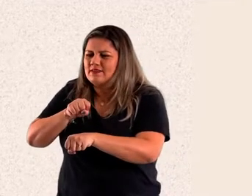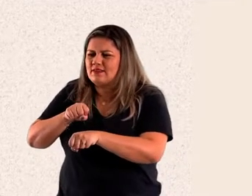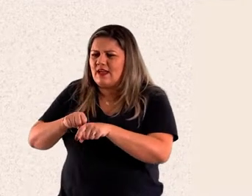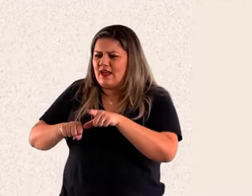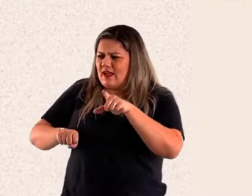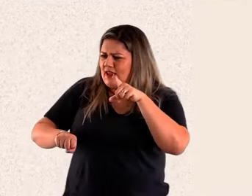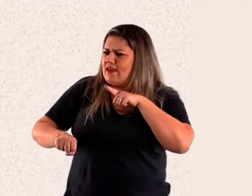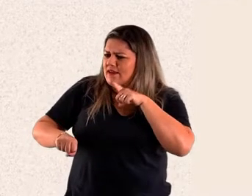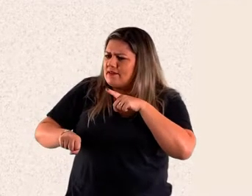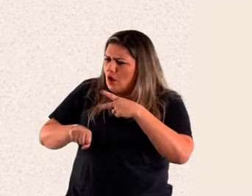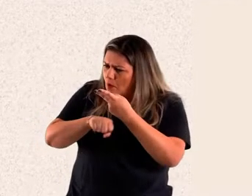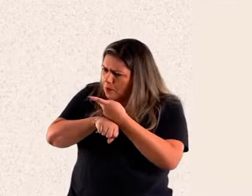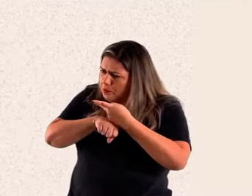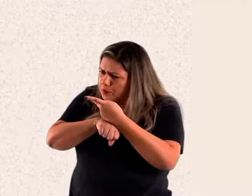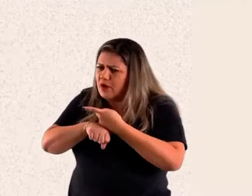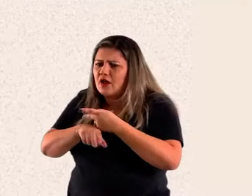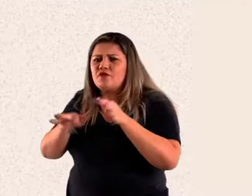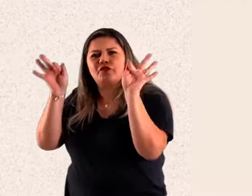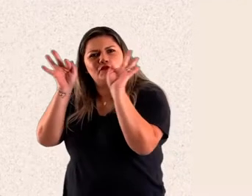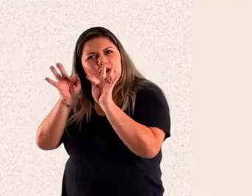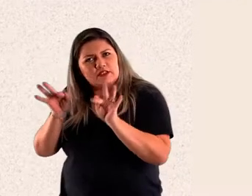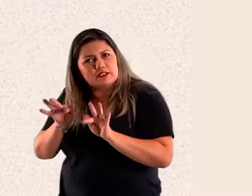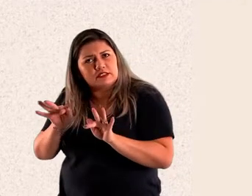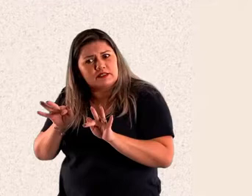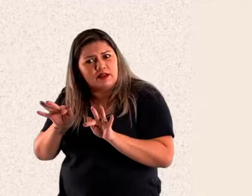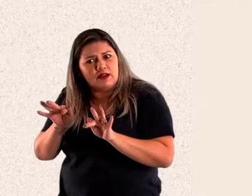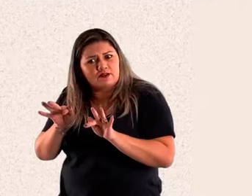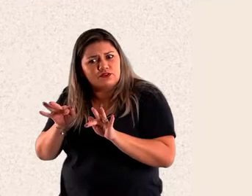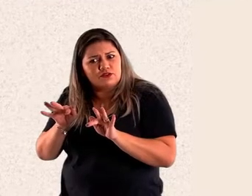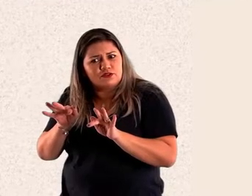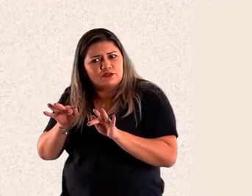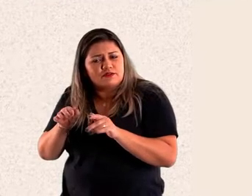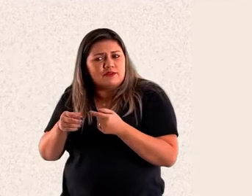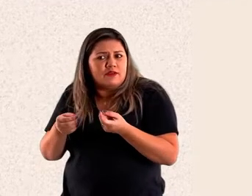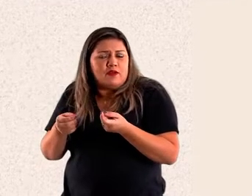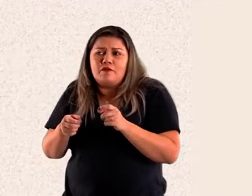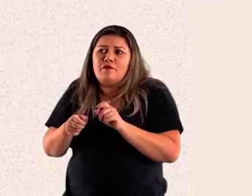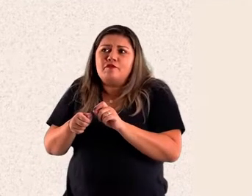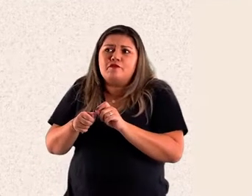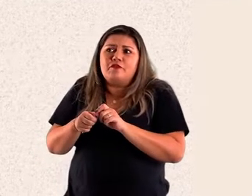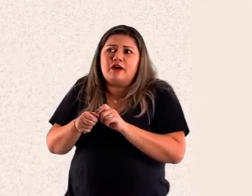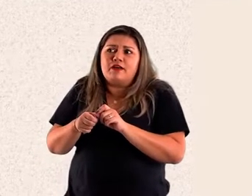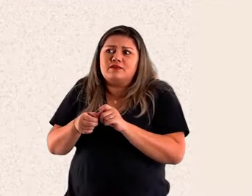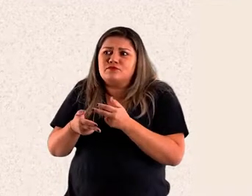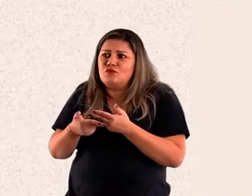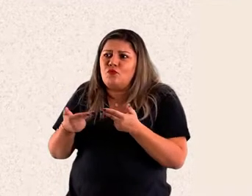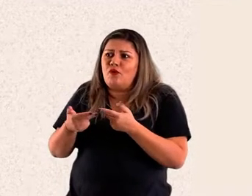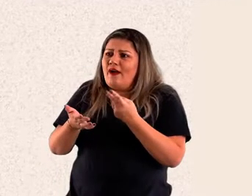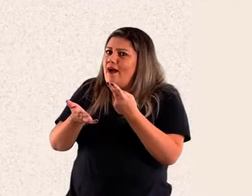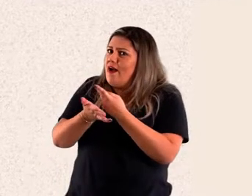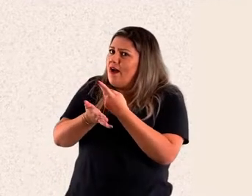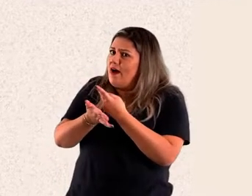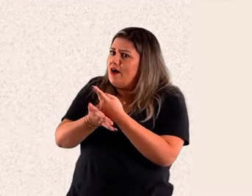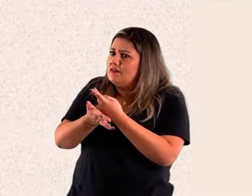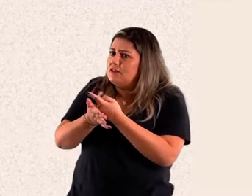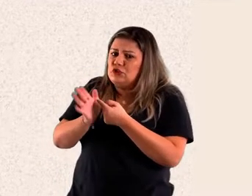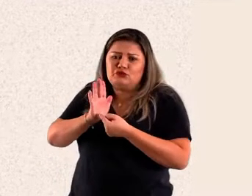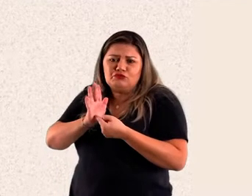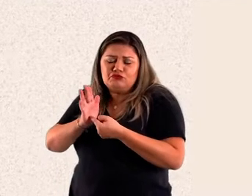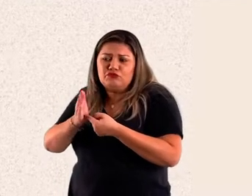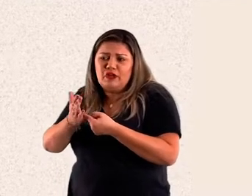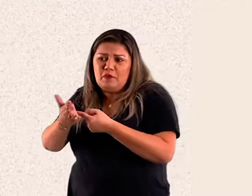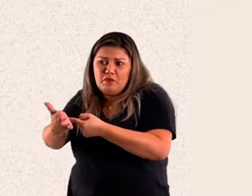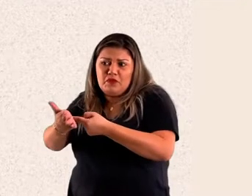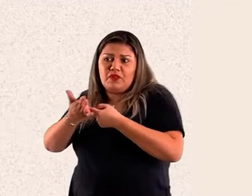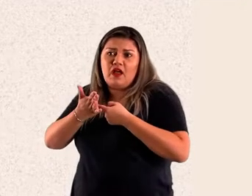felicidade ainda que ela faça isso Por meios que não vá trazer essa felicidade que não vão trazer essa felicidade